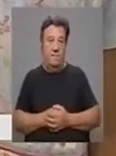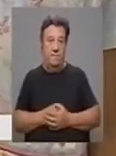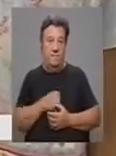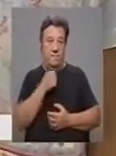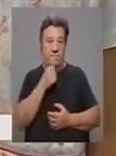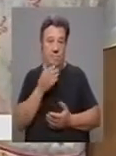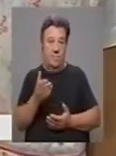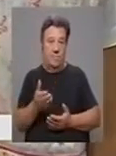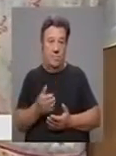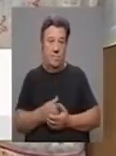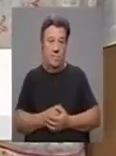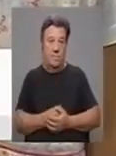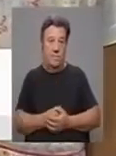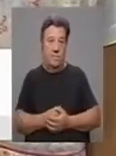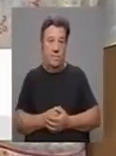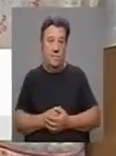usámos